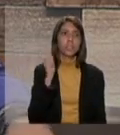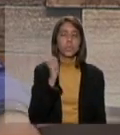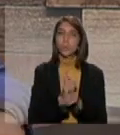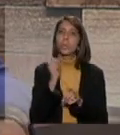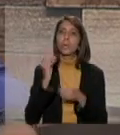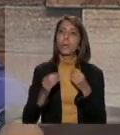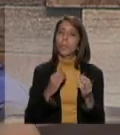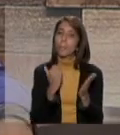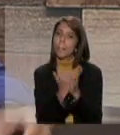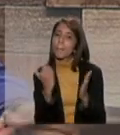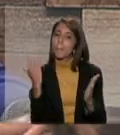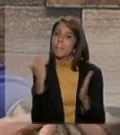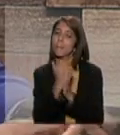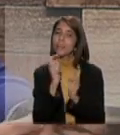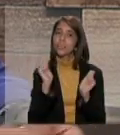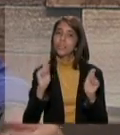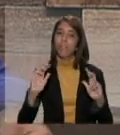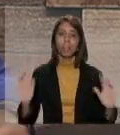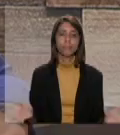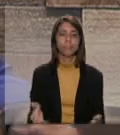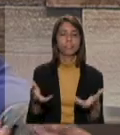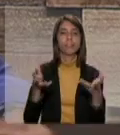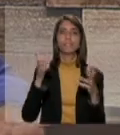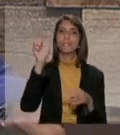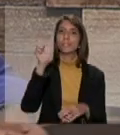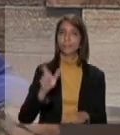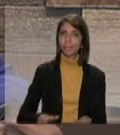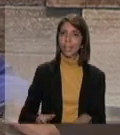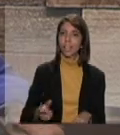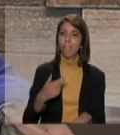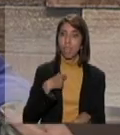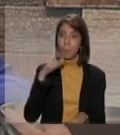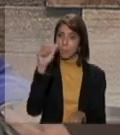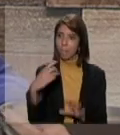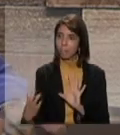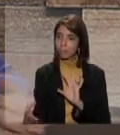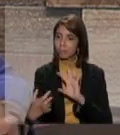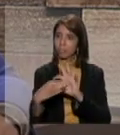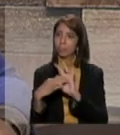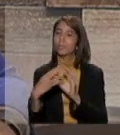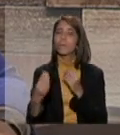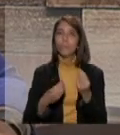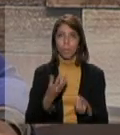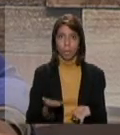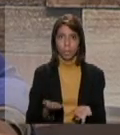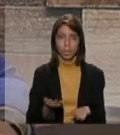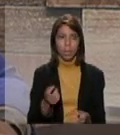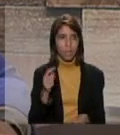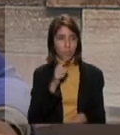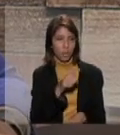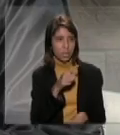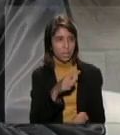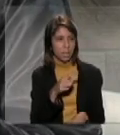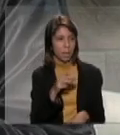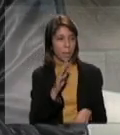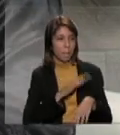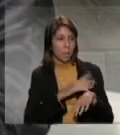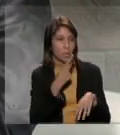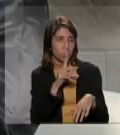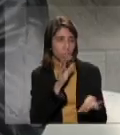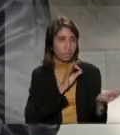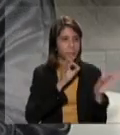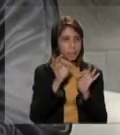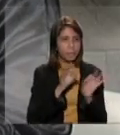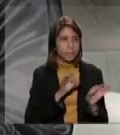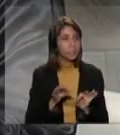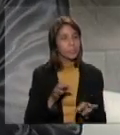descobrindo onde é que pode estar um afeto, onde é que está uma coisa que me liga ao personagem, entendeu? E você meio constrói para